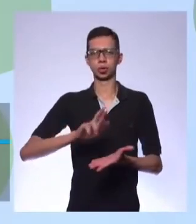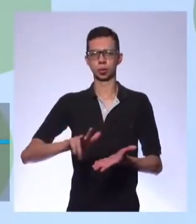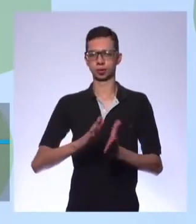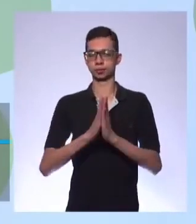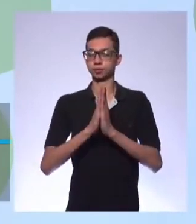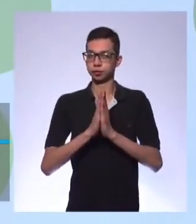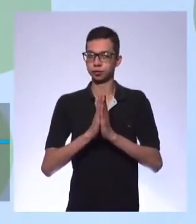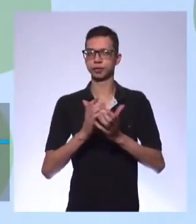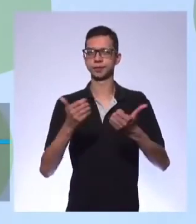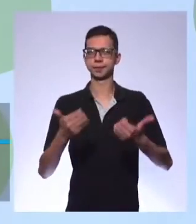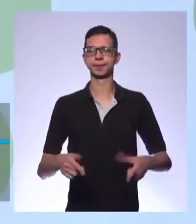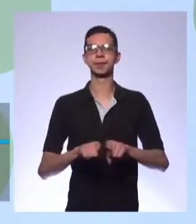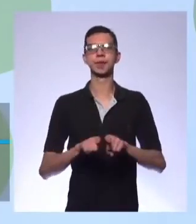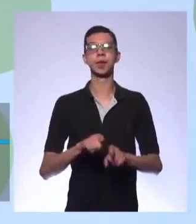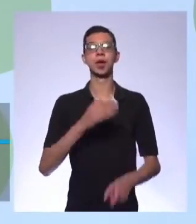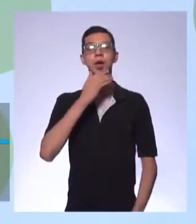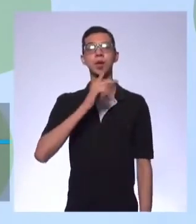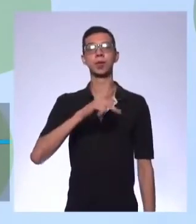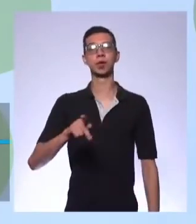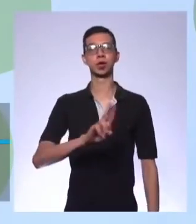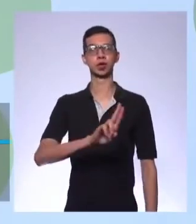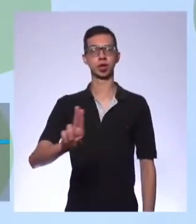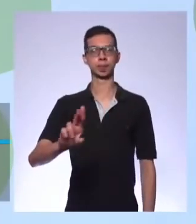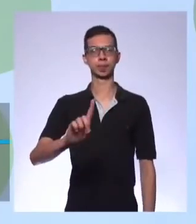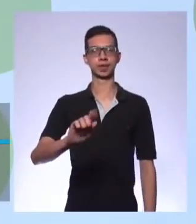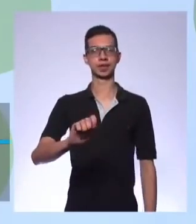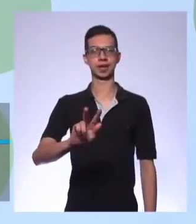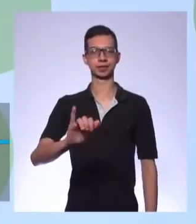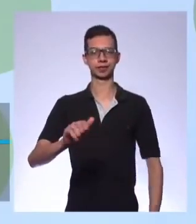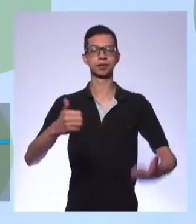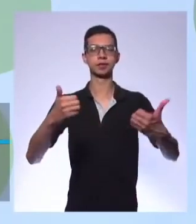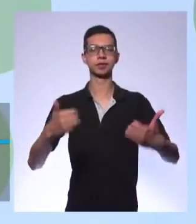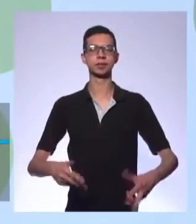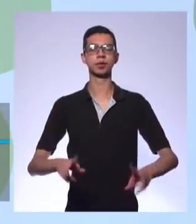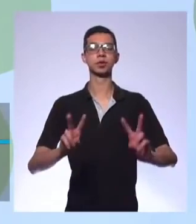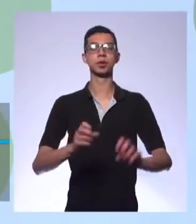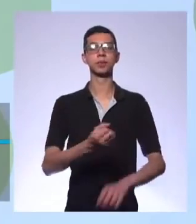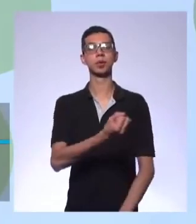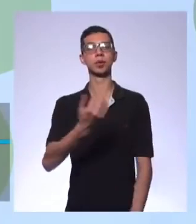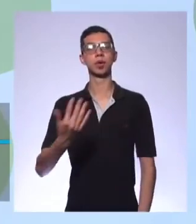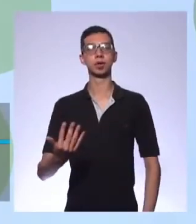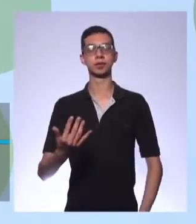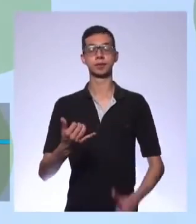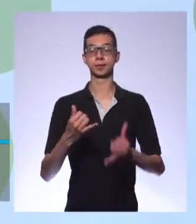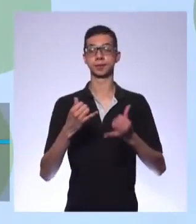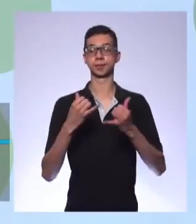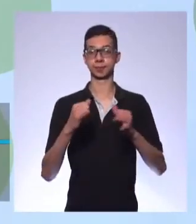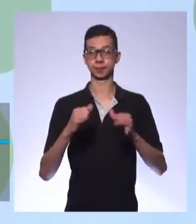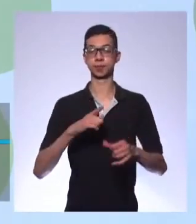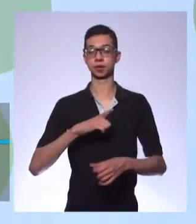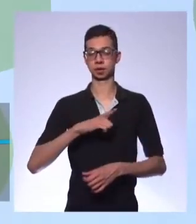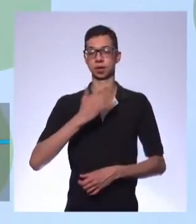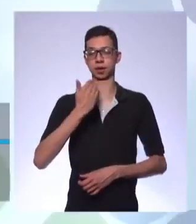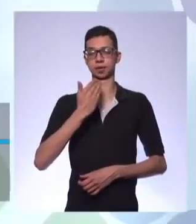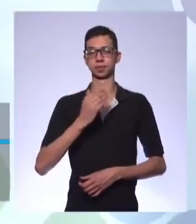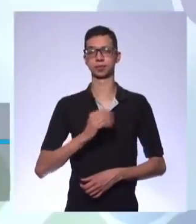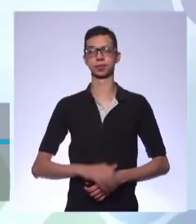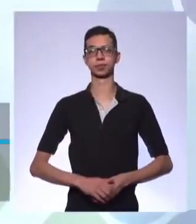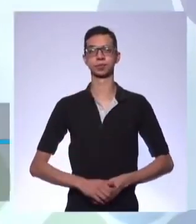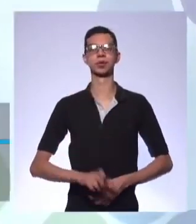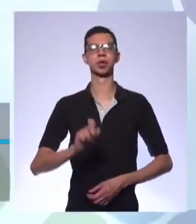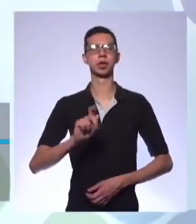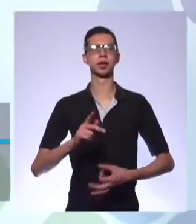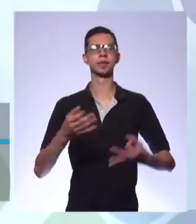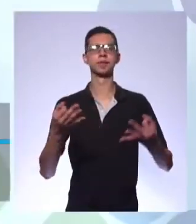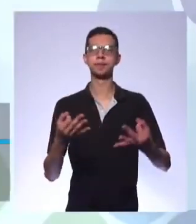O Pro Davi escreveu assim: está relacionado à quantidade de energia que o alimento fornece. Perfeito. Então o professor